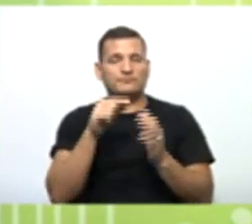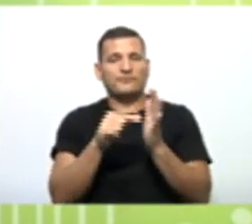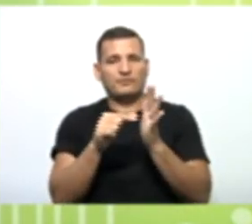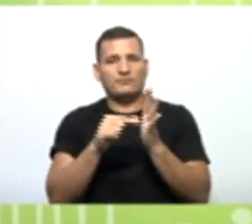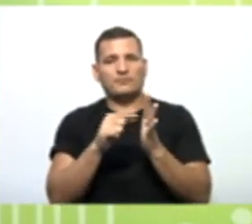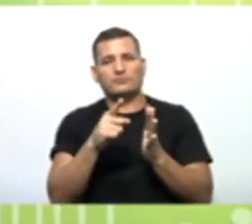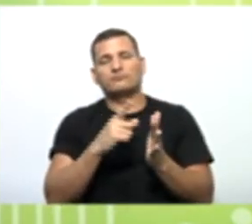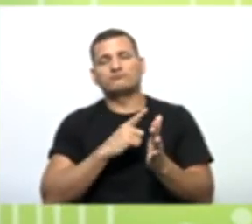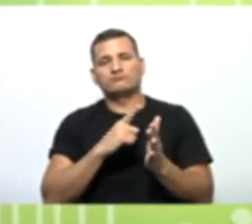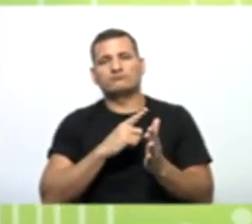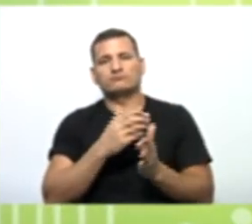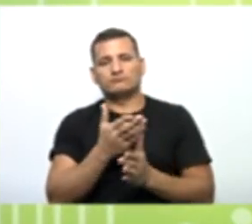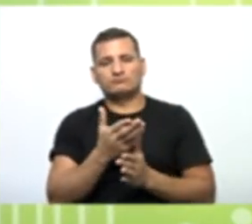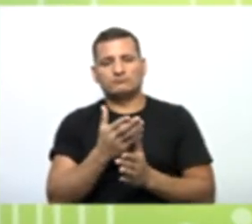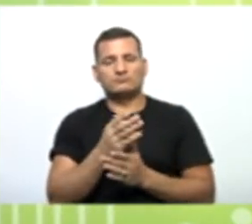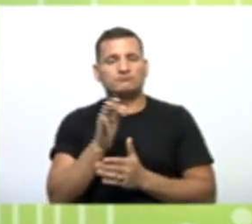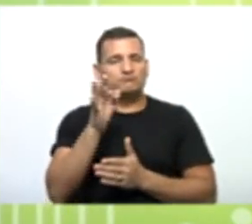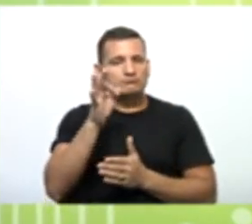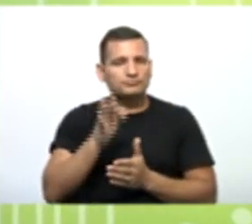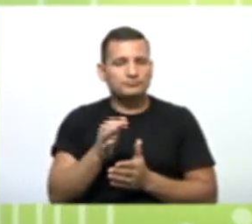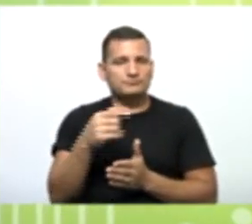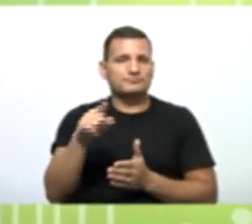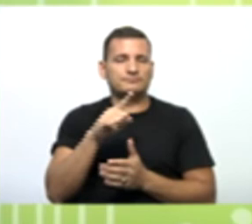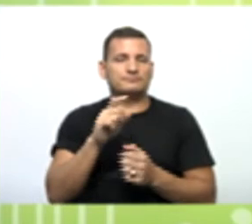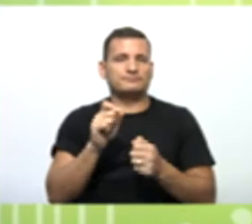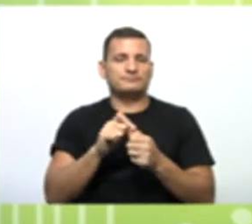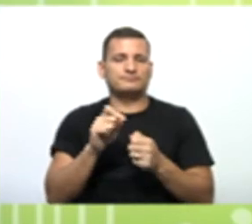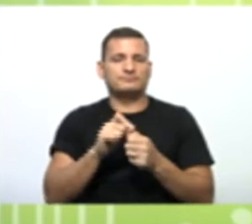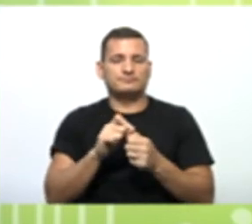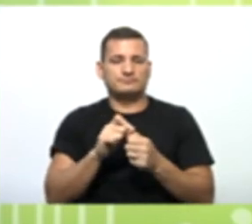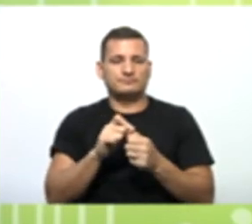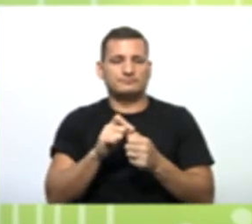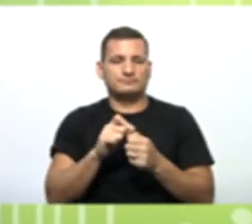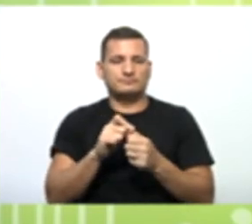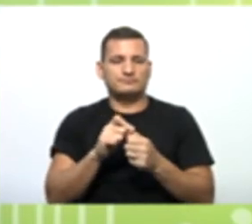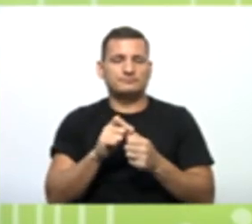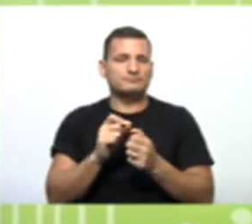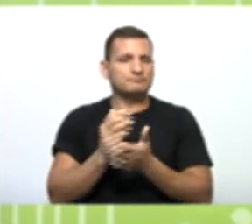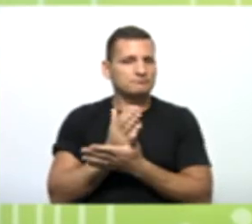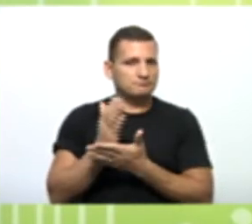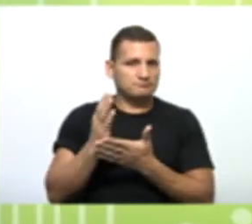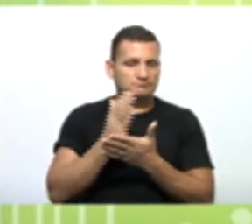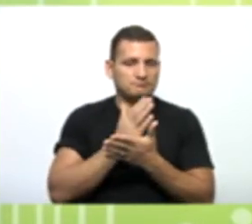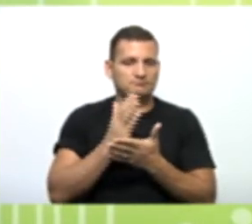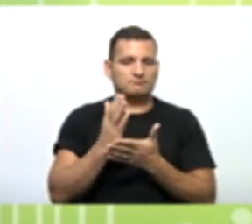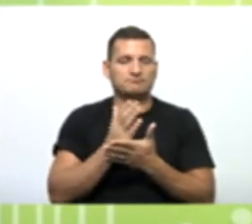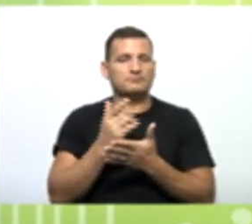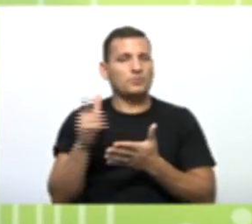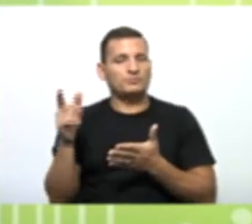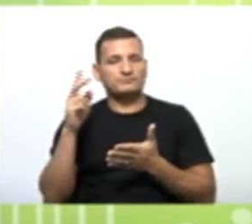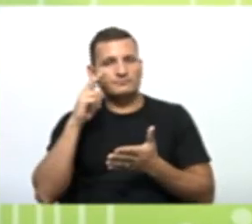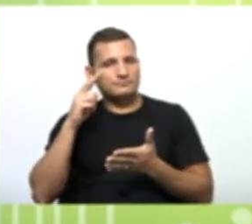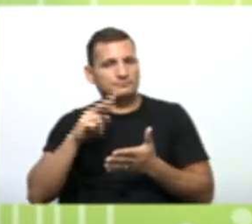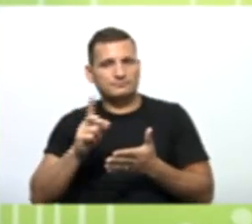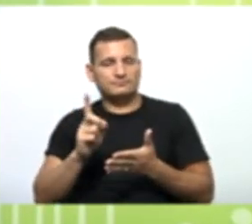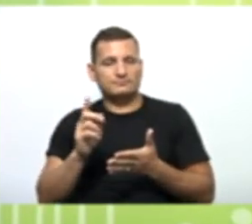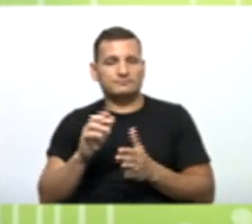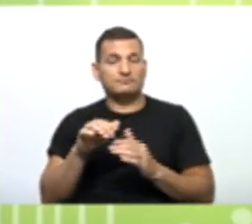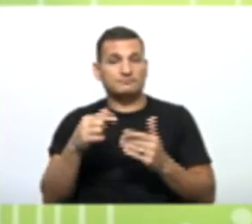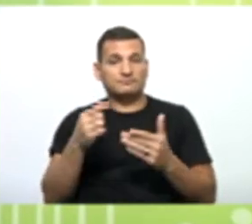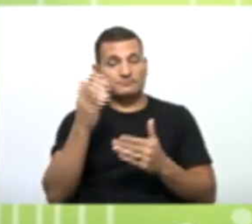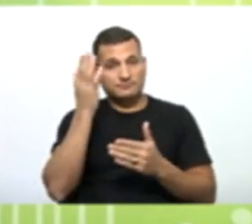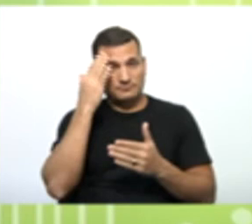né? Com certeza vocês simularam aí da forma que alguns, né? Eu não olhei os outros, mas assim, eu